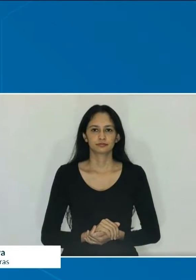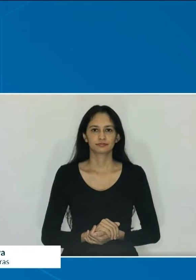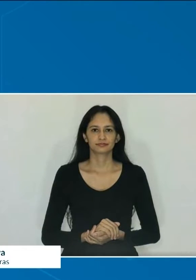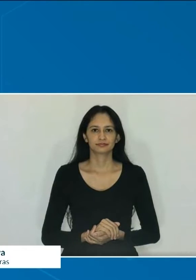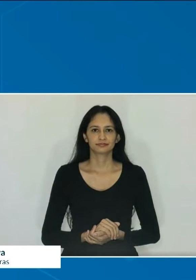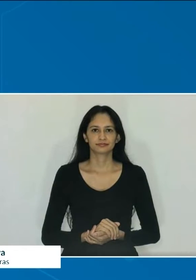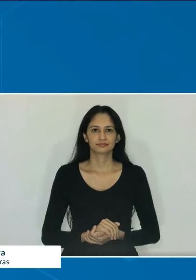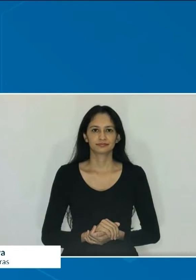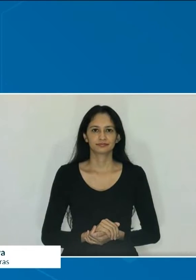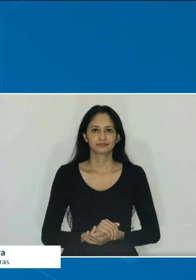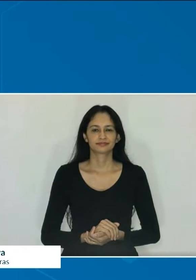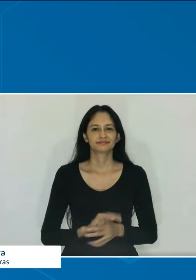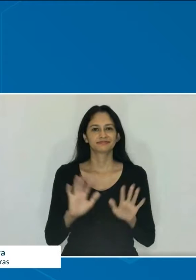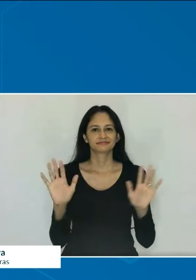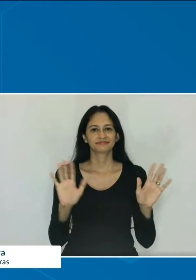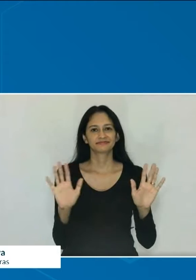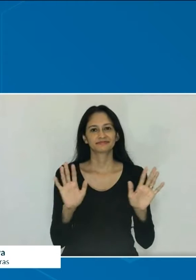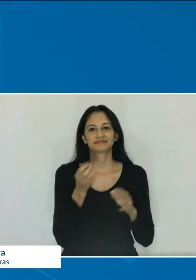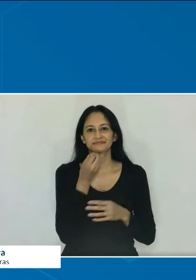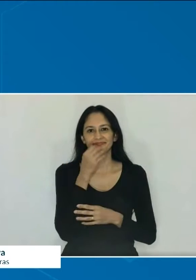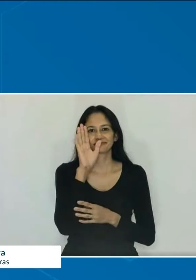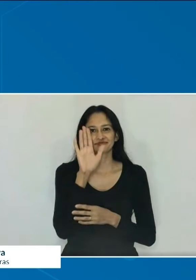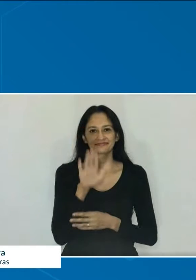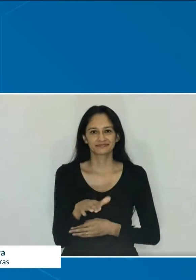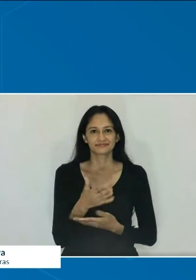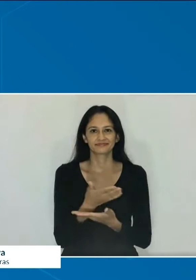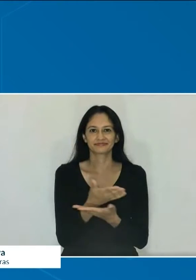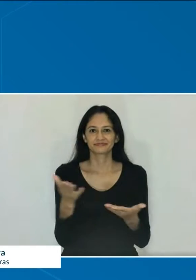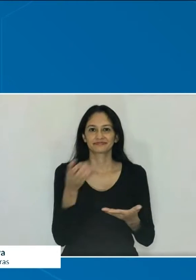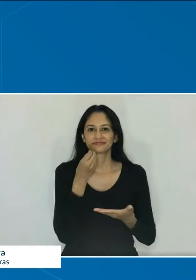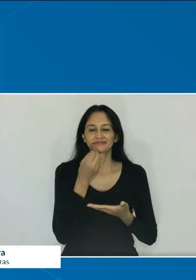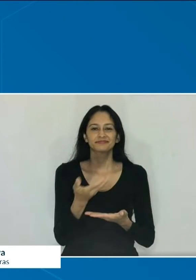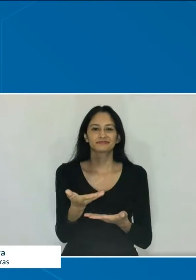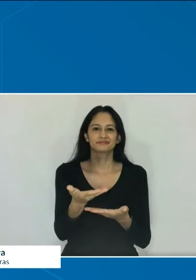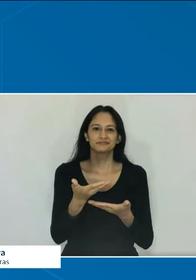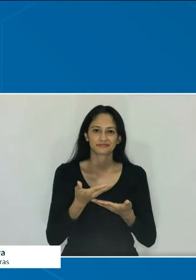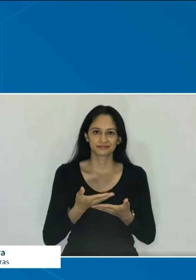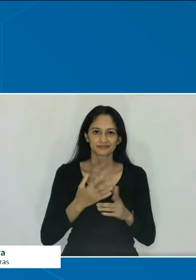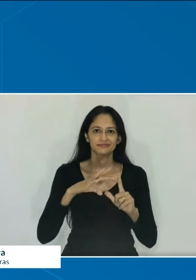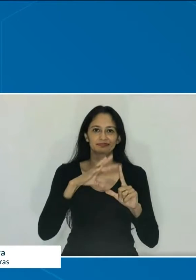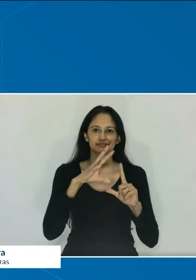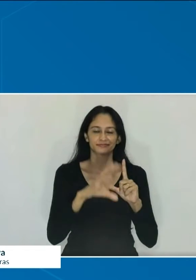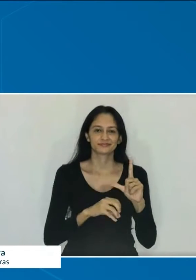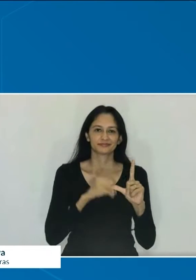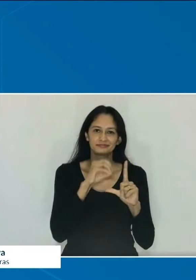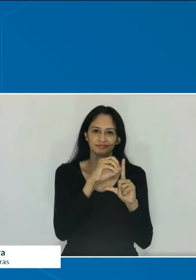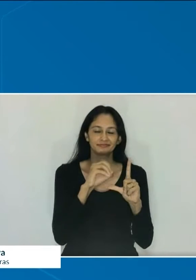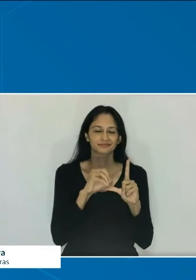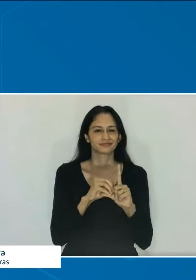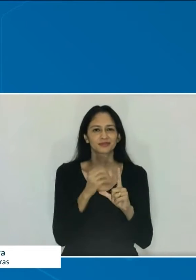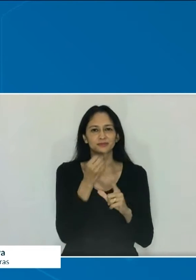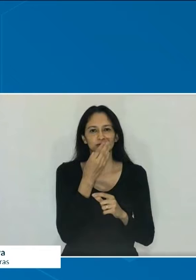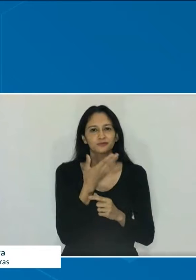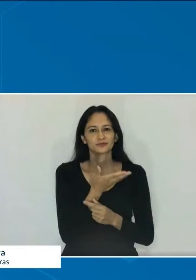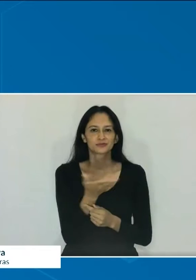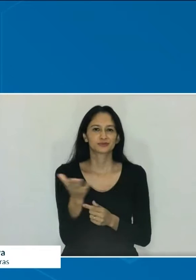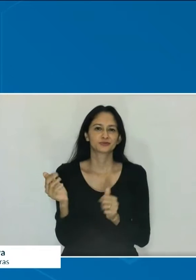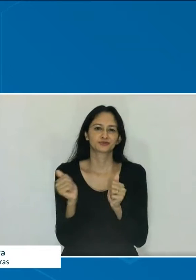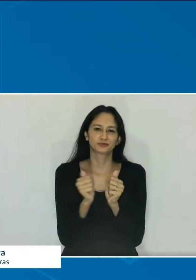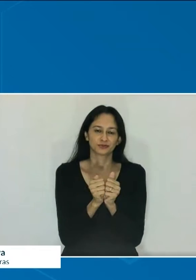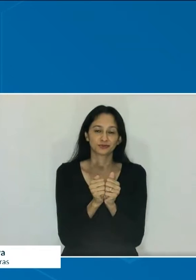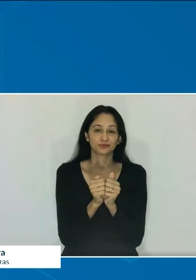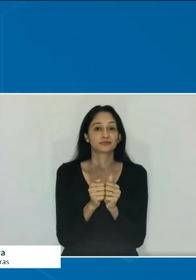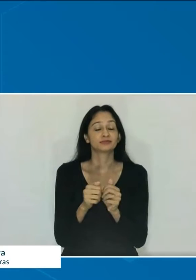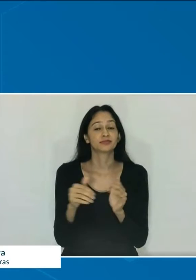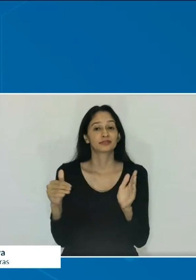Olá, boa tarde, seja bem-vindo e bem-vinda a mais uma edição do Mundo UFG. É muito bom ter você aqui conosco e vamos juntos até